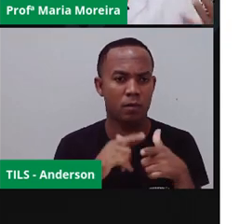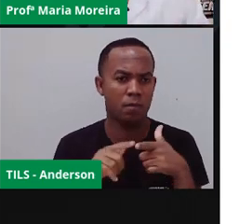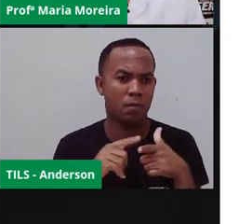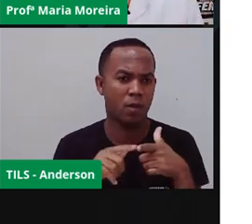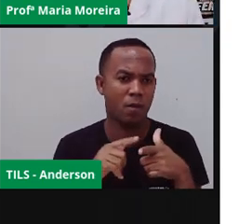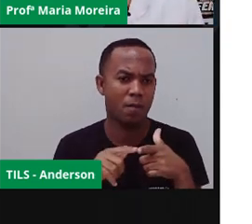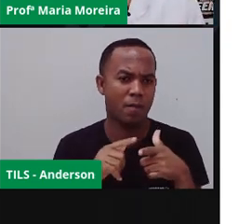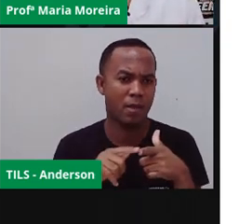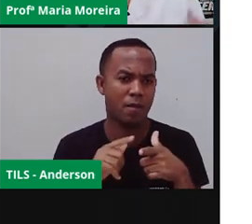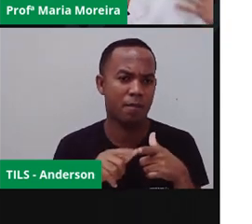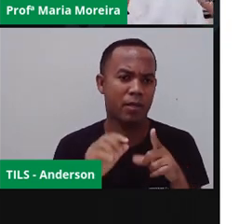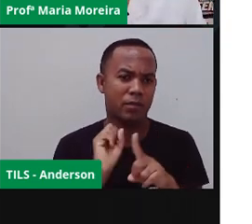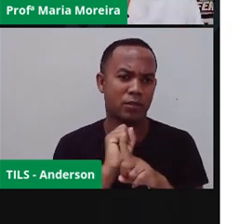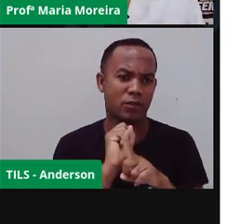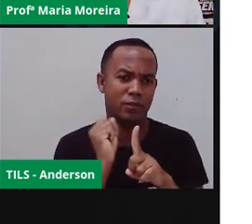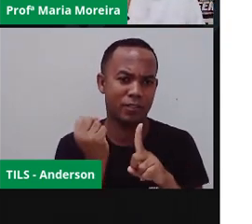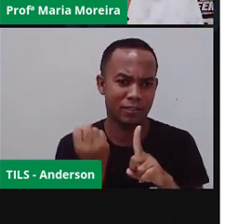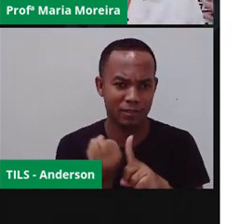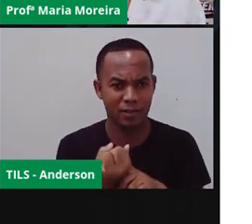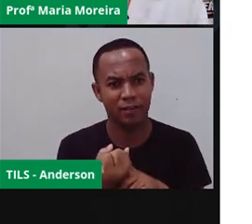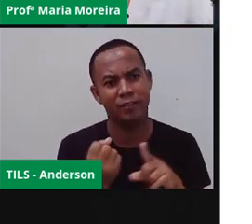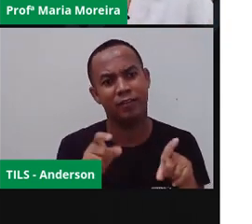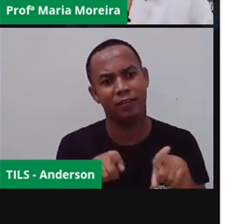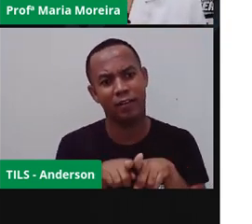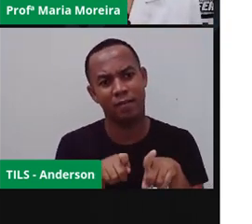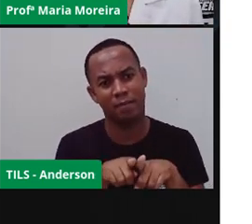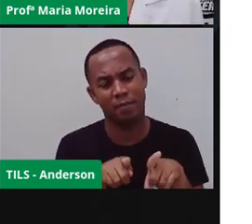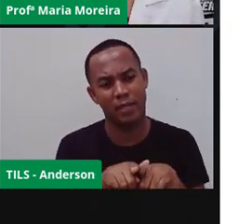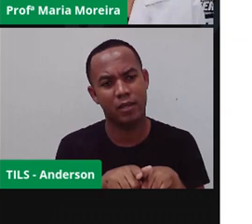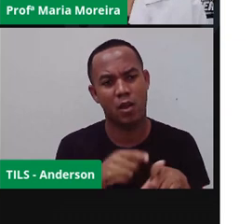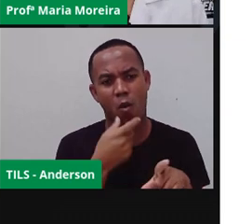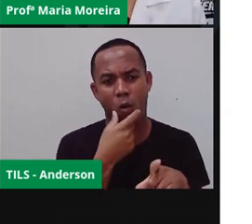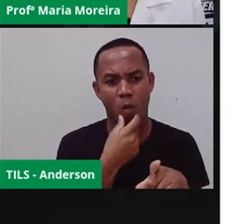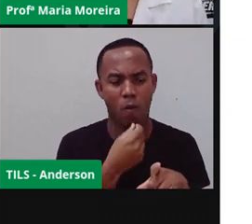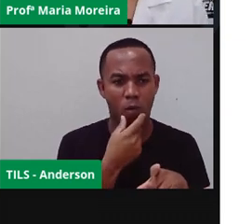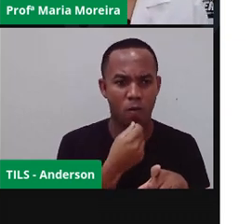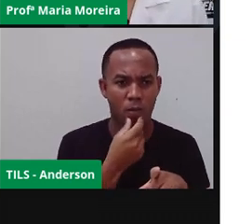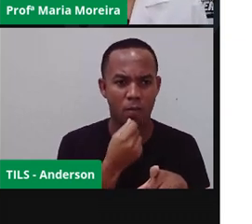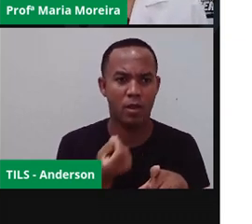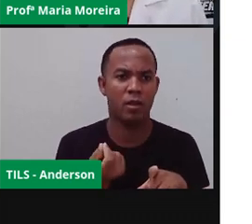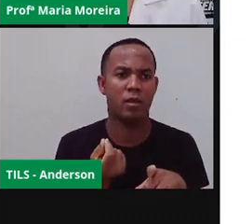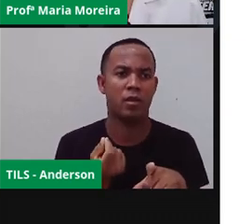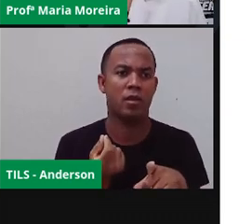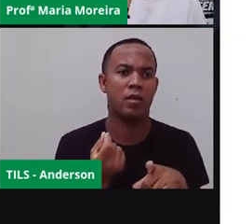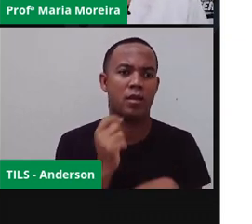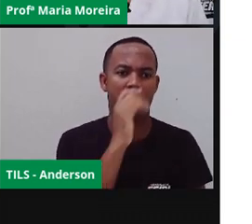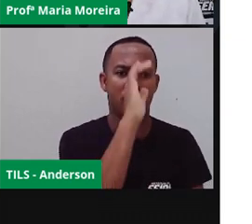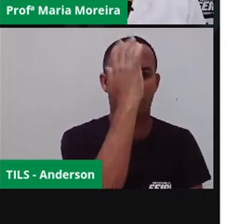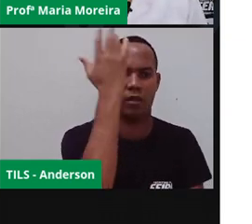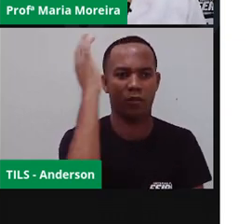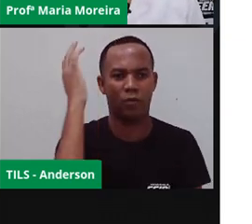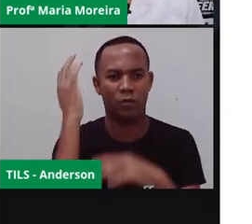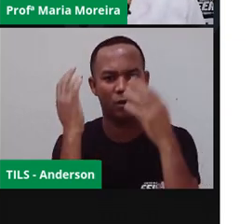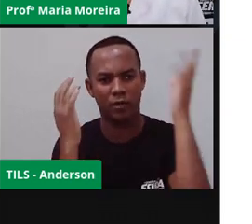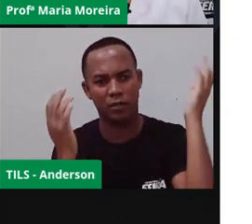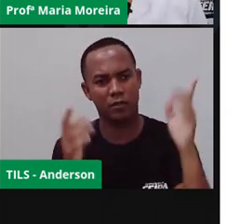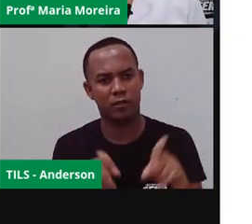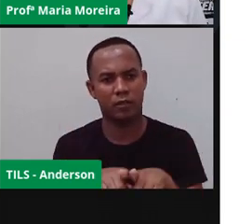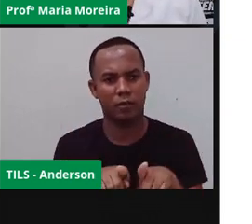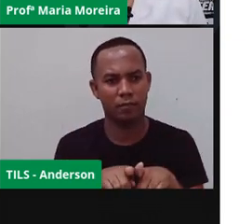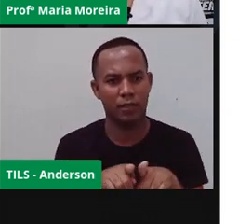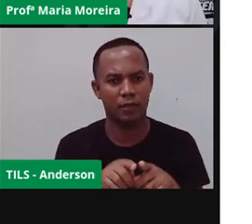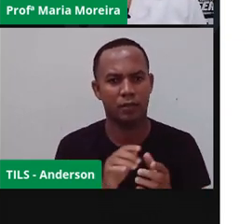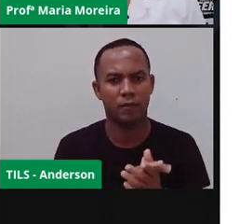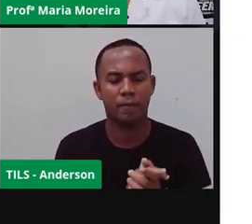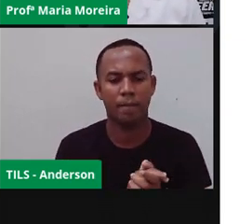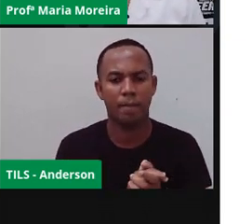Problemas sociais, né? Críticas às ações do homem, principalmente com relação à natureza. Olha essa que tem aqui.